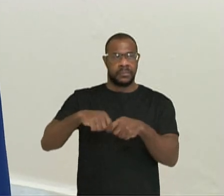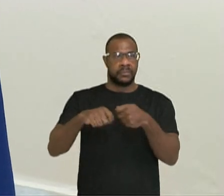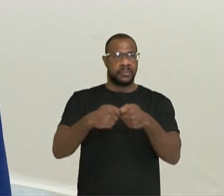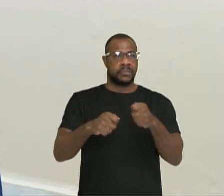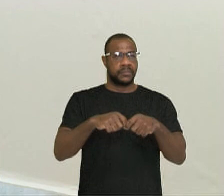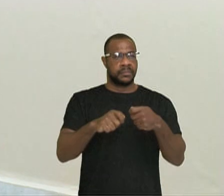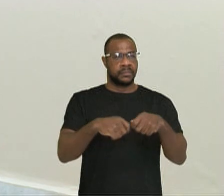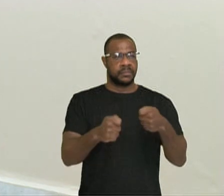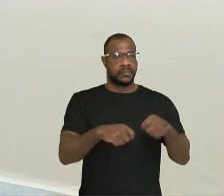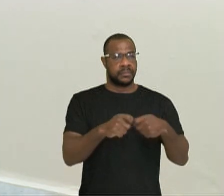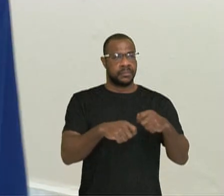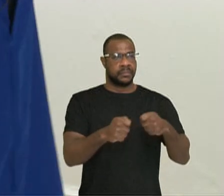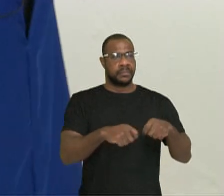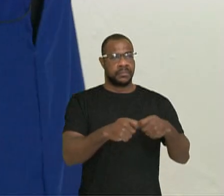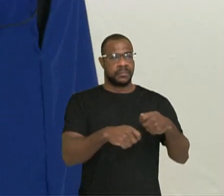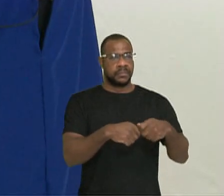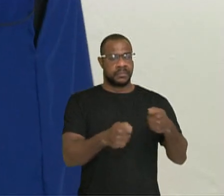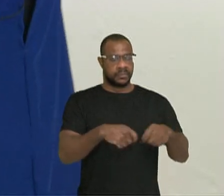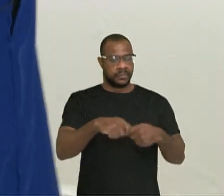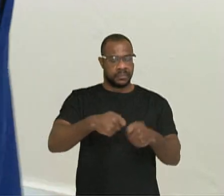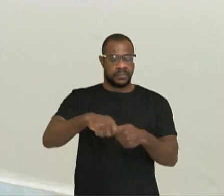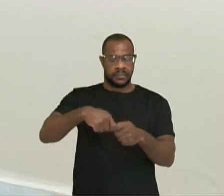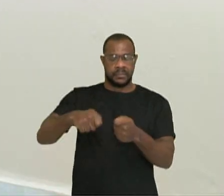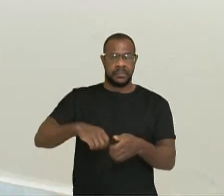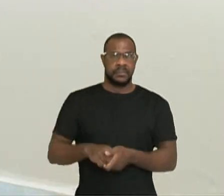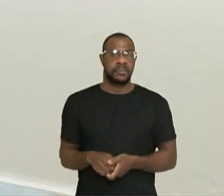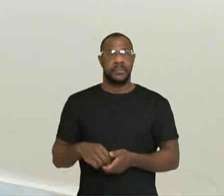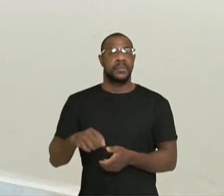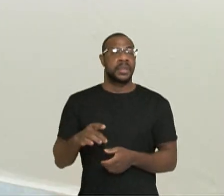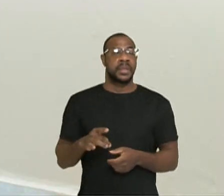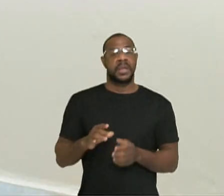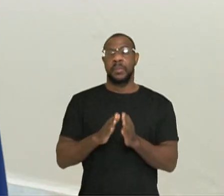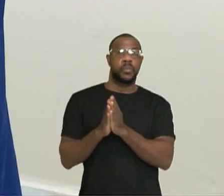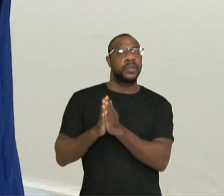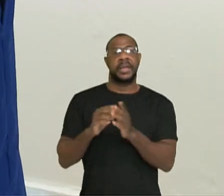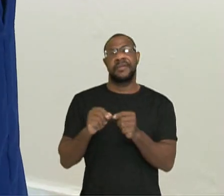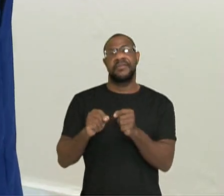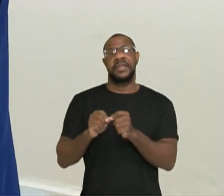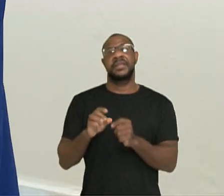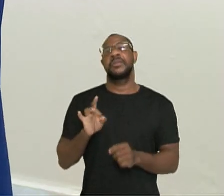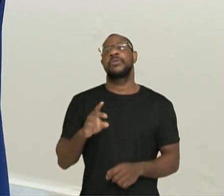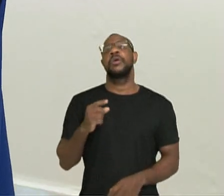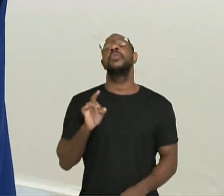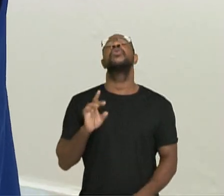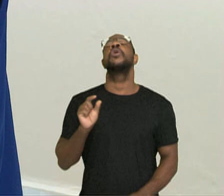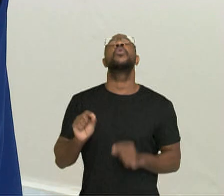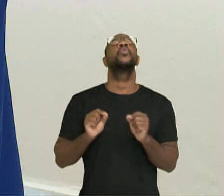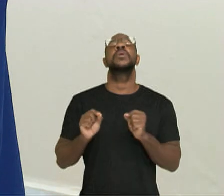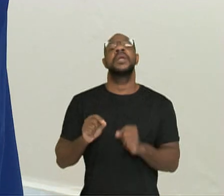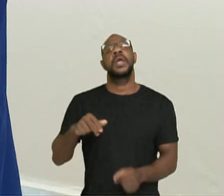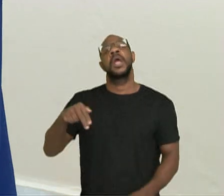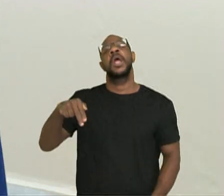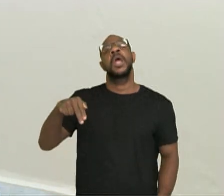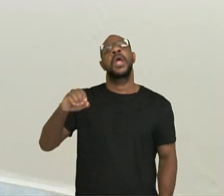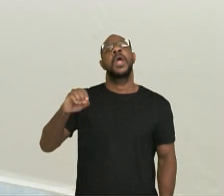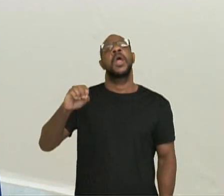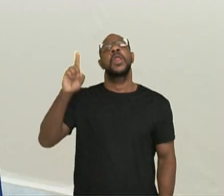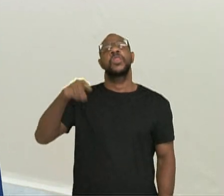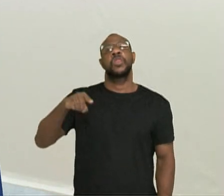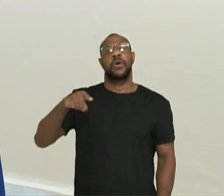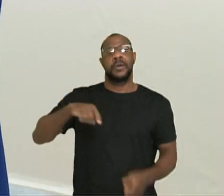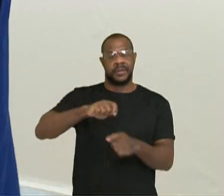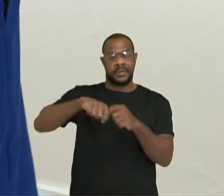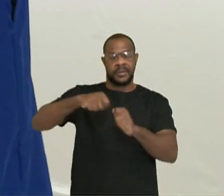Bayomi aqui para ela me ajudar e fazer aqui todo, né, o contorcionismo dela aqui, a acrobacia dela, tá? Então, na